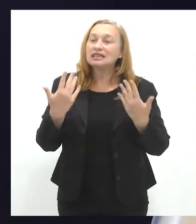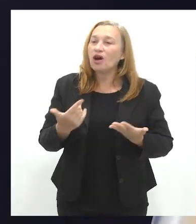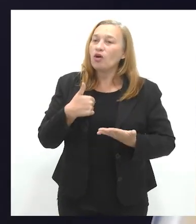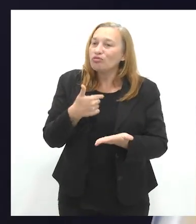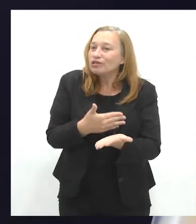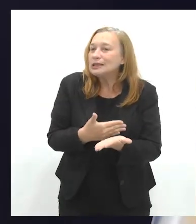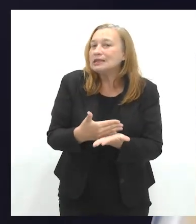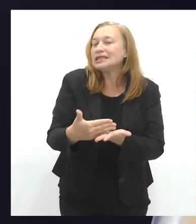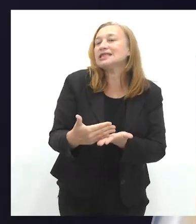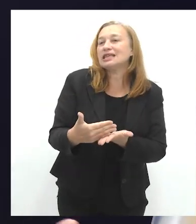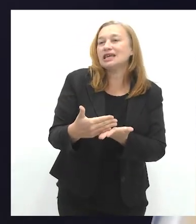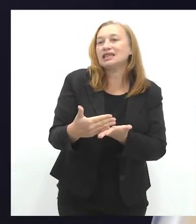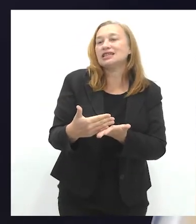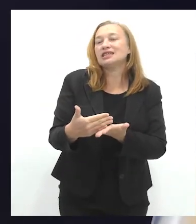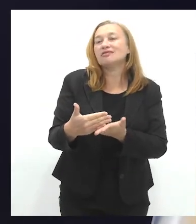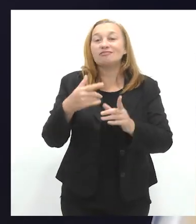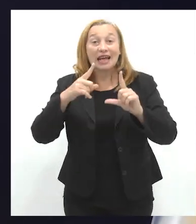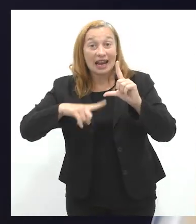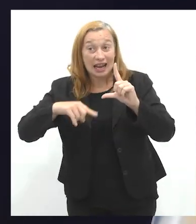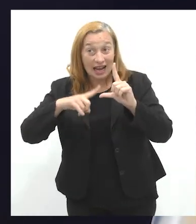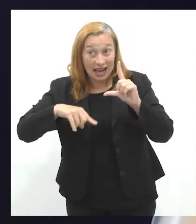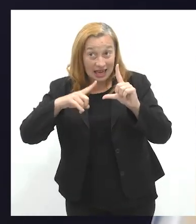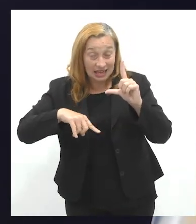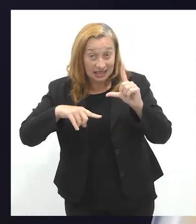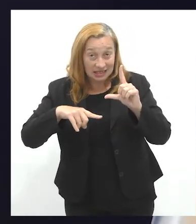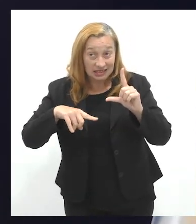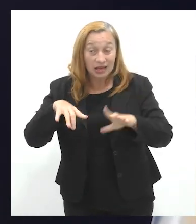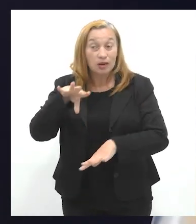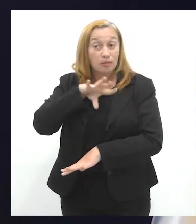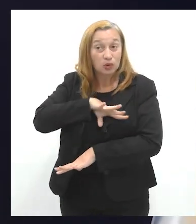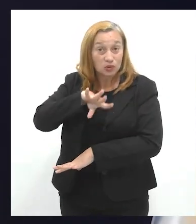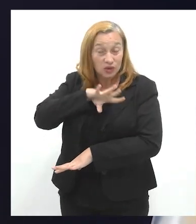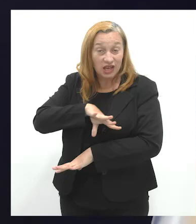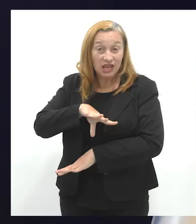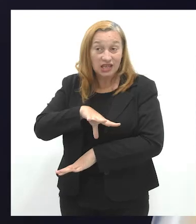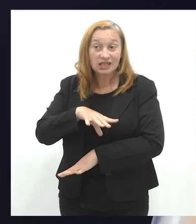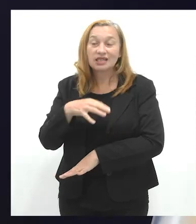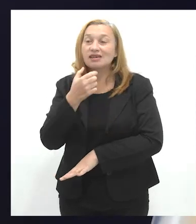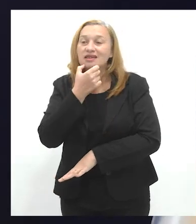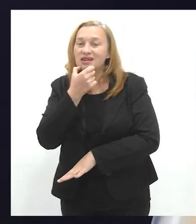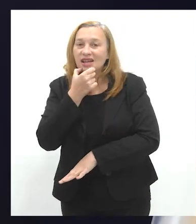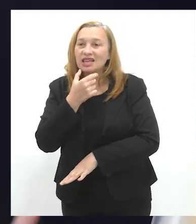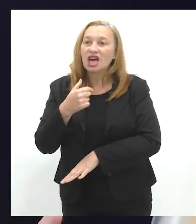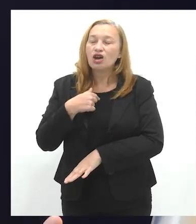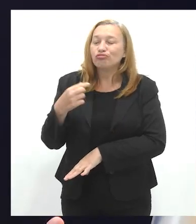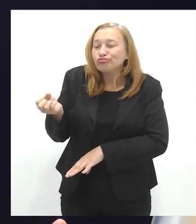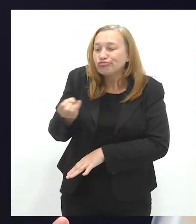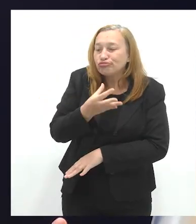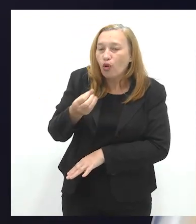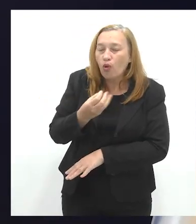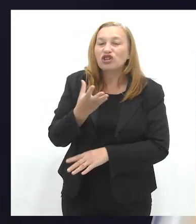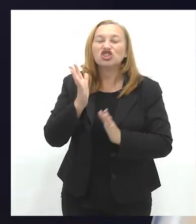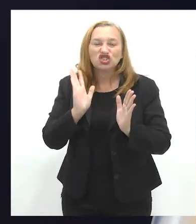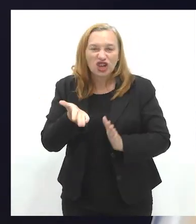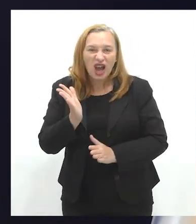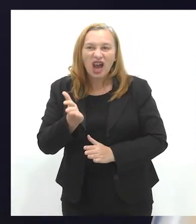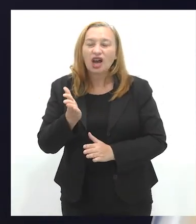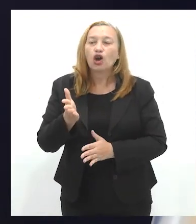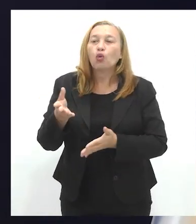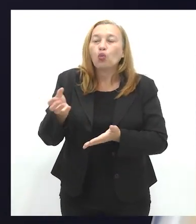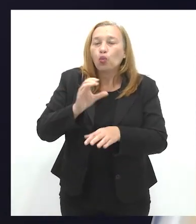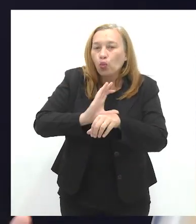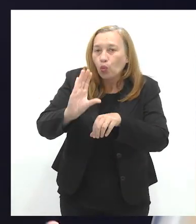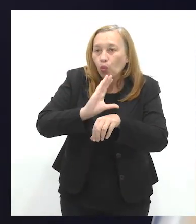comecei como fazendo letras, português e inglês, porque desde muito nova eu sempre fiz curso de inglês.